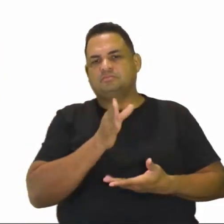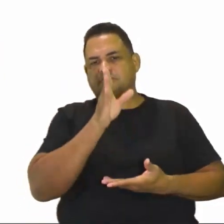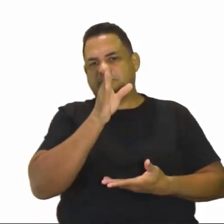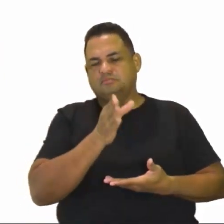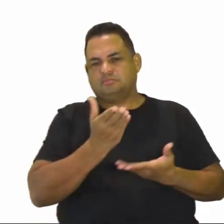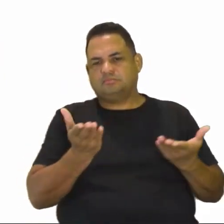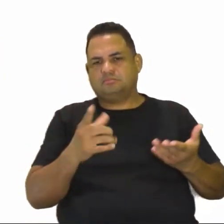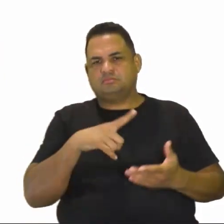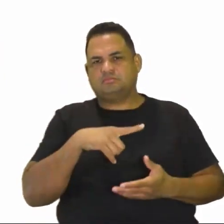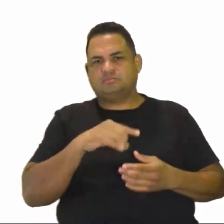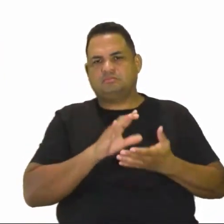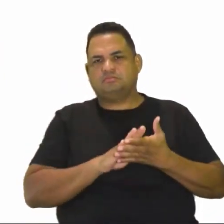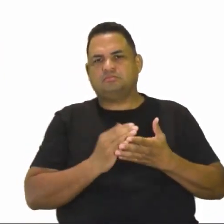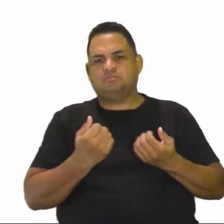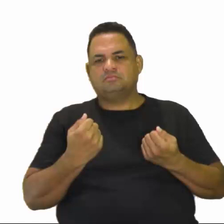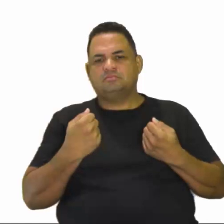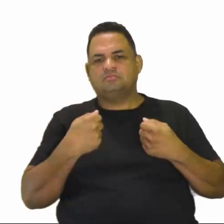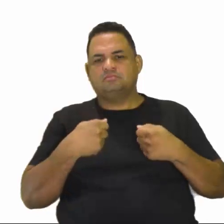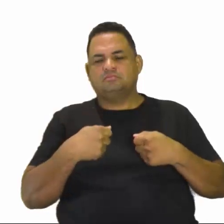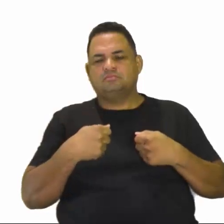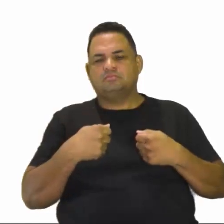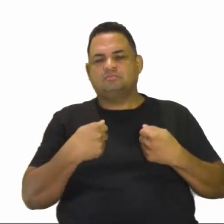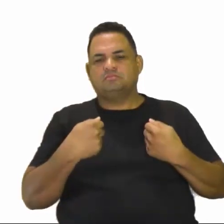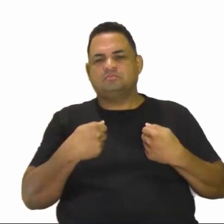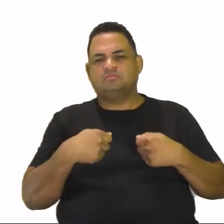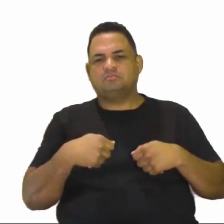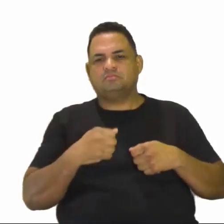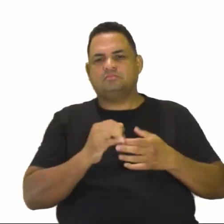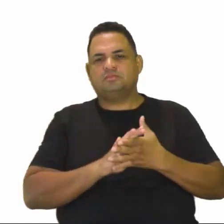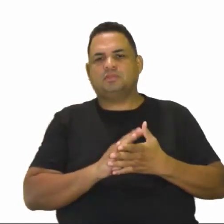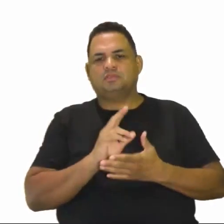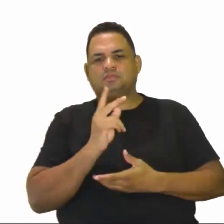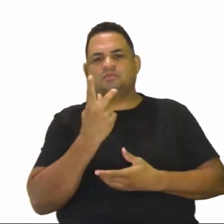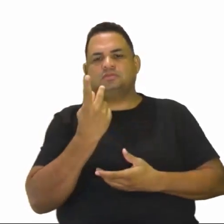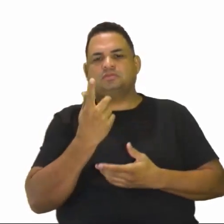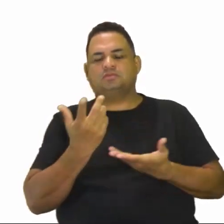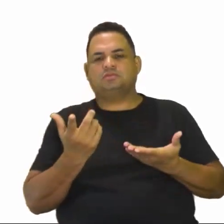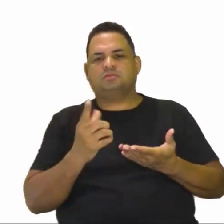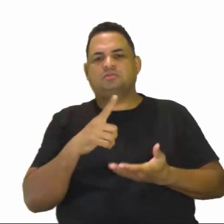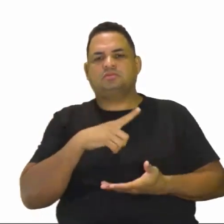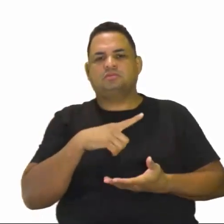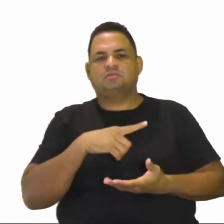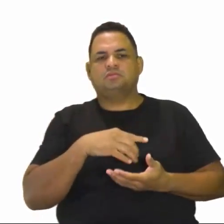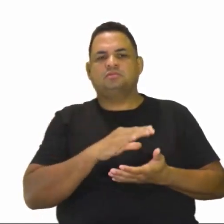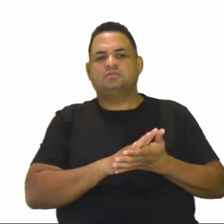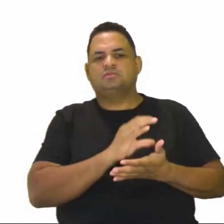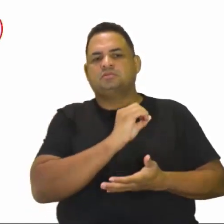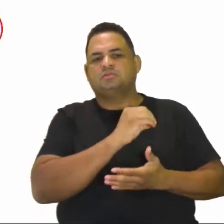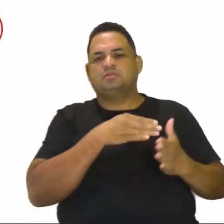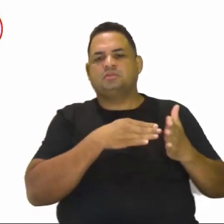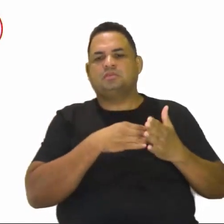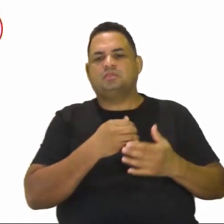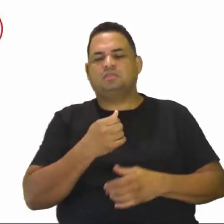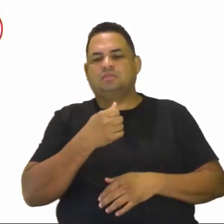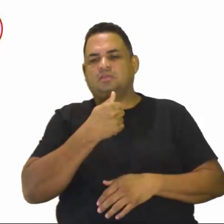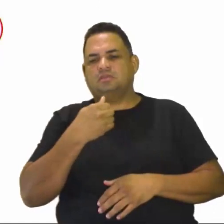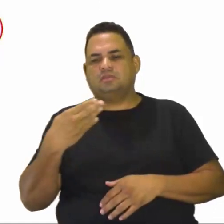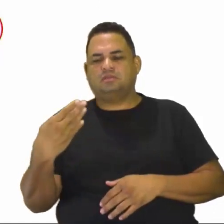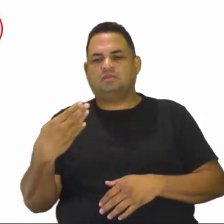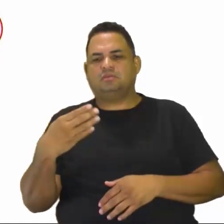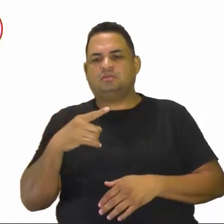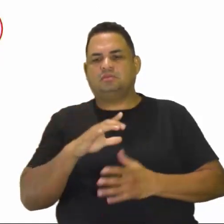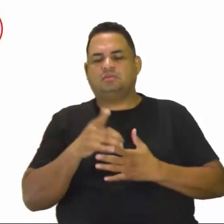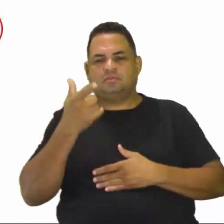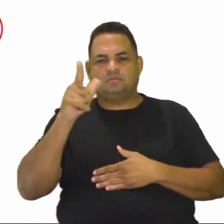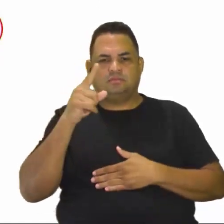escala de pH nós conhecemos como potencial de hidrogênio. Ela é uma escala que vai de 0 a 14 e